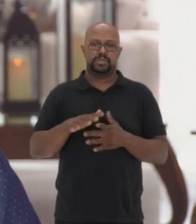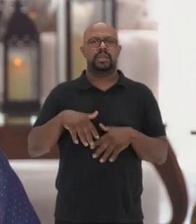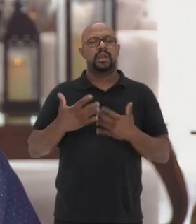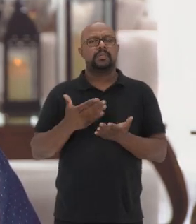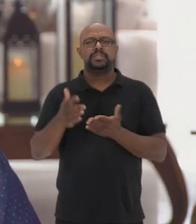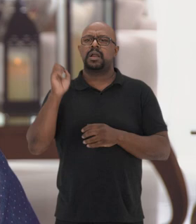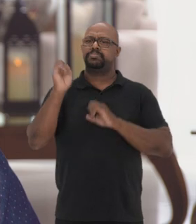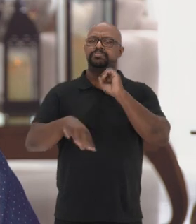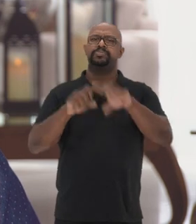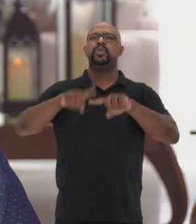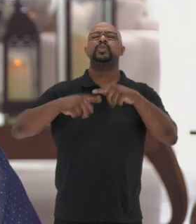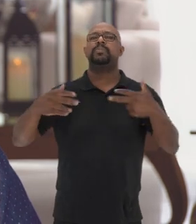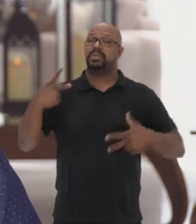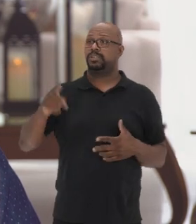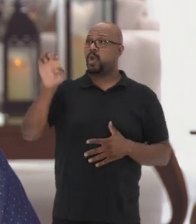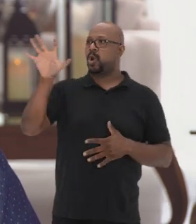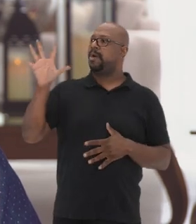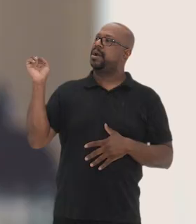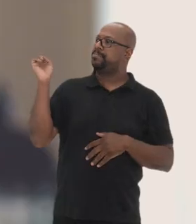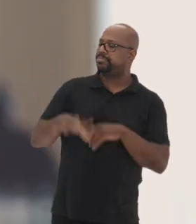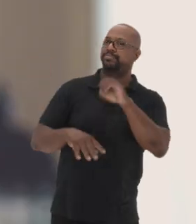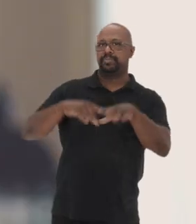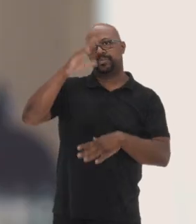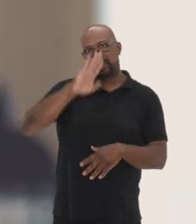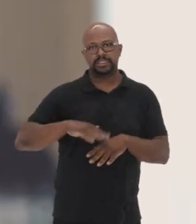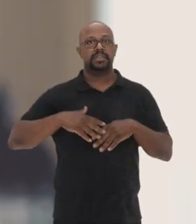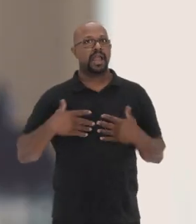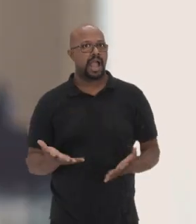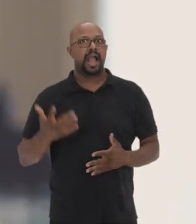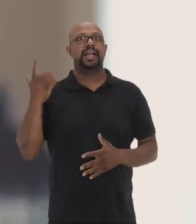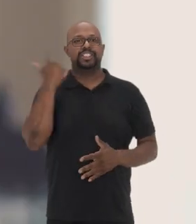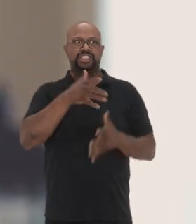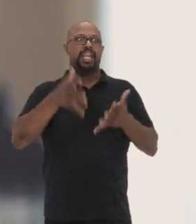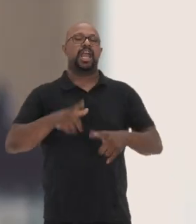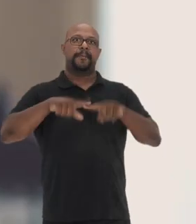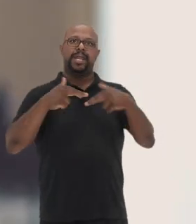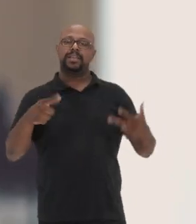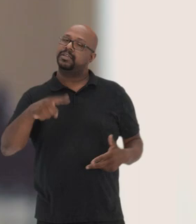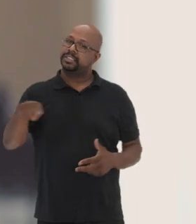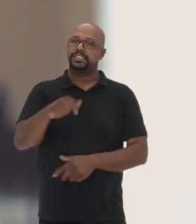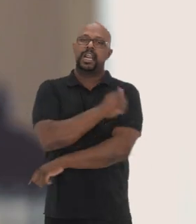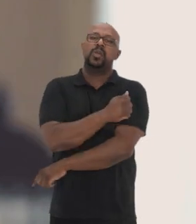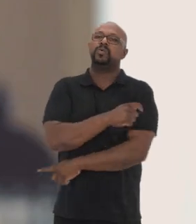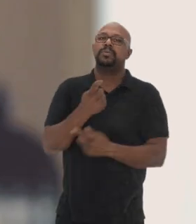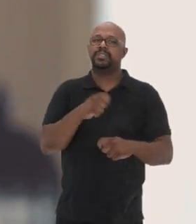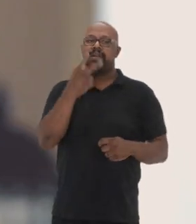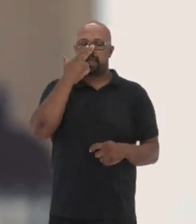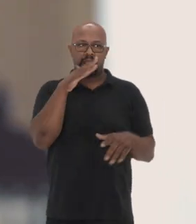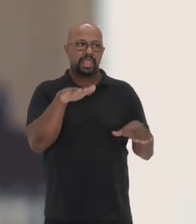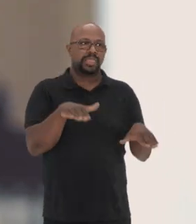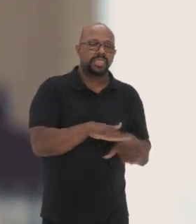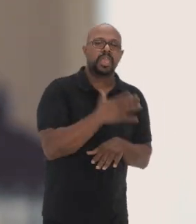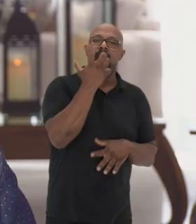chegar instrumentos europeus no Brasil chegando a cavalaria dessa forma seus alunos não precisavam se converter